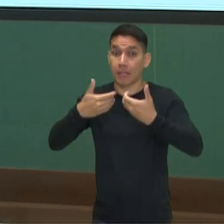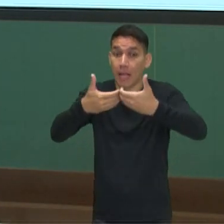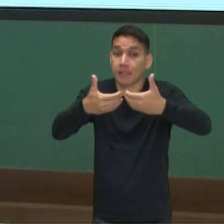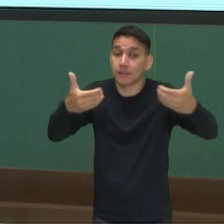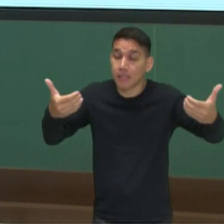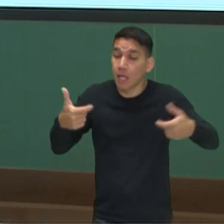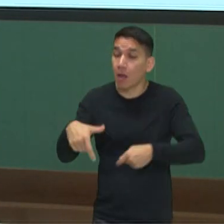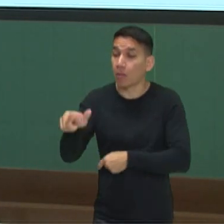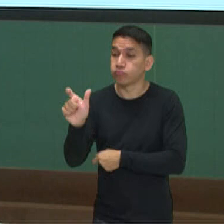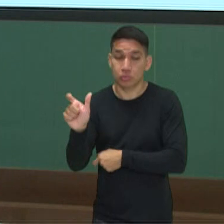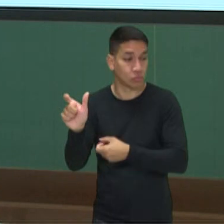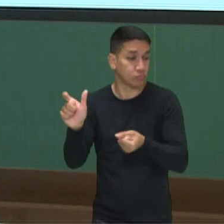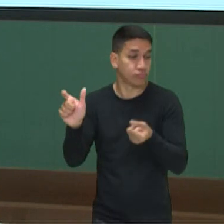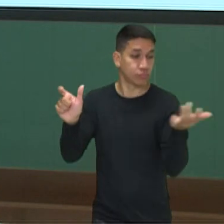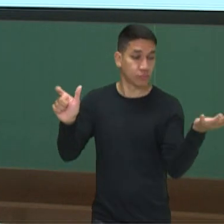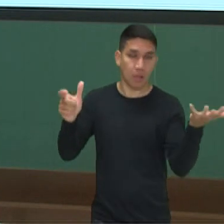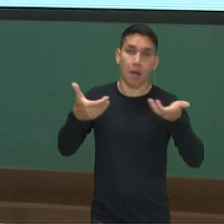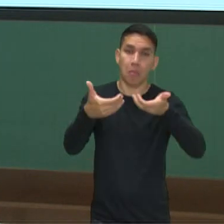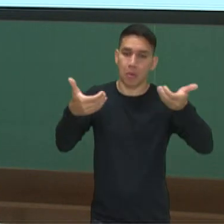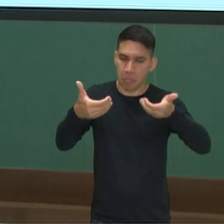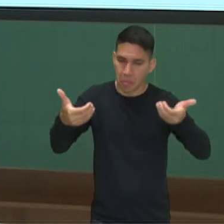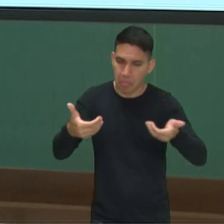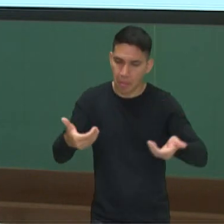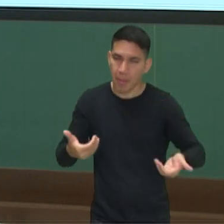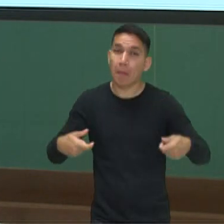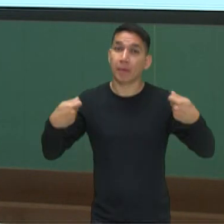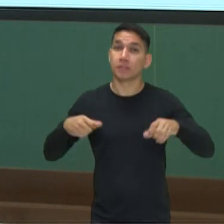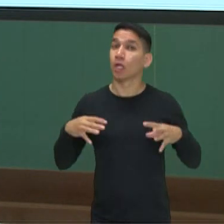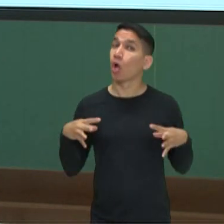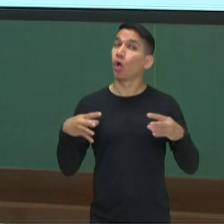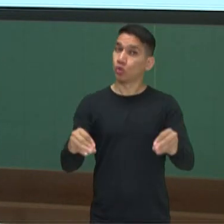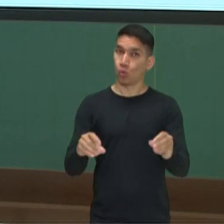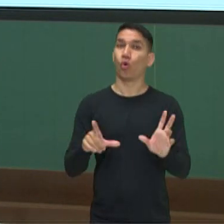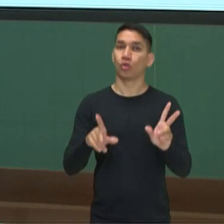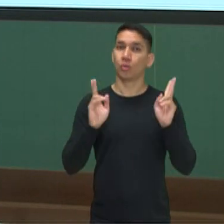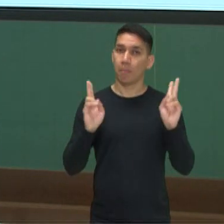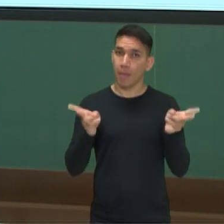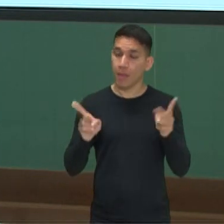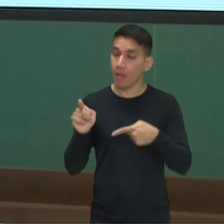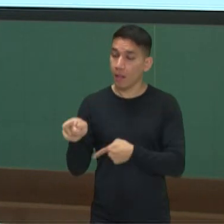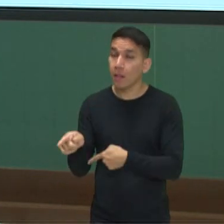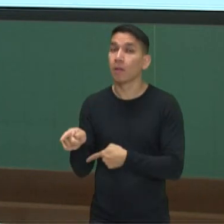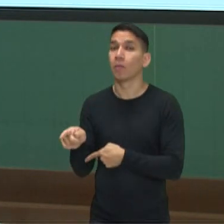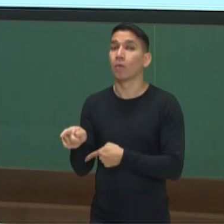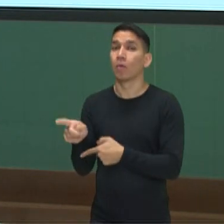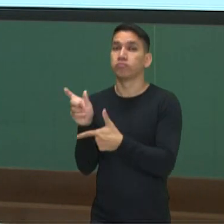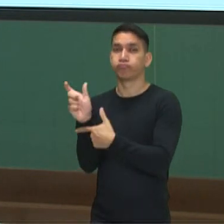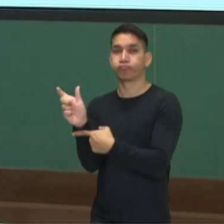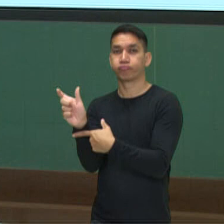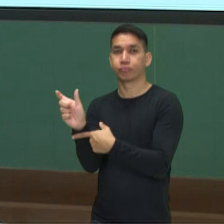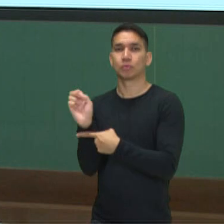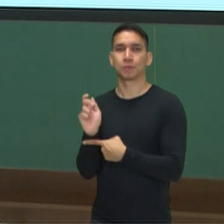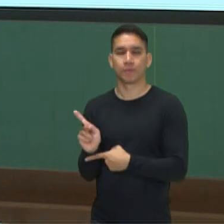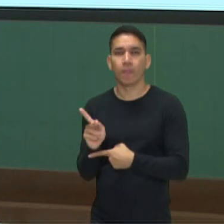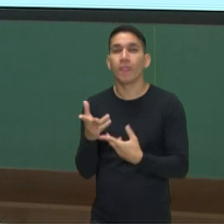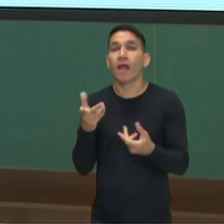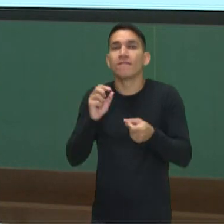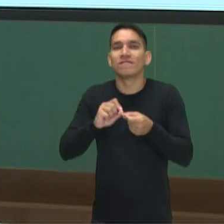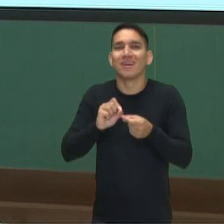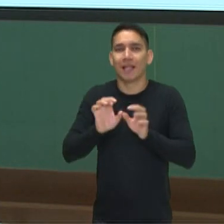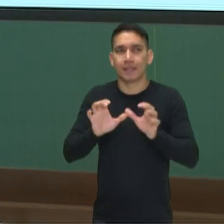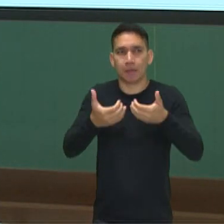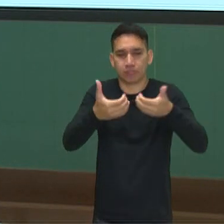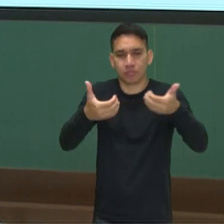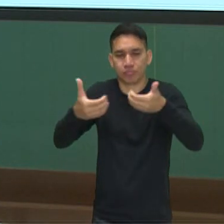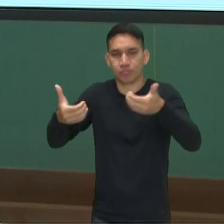os monômios do polinômio para fazer todo mundo dividido pelo mesmo monômio, certo? Fazendo aqui, então, a